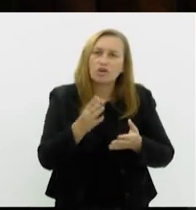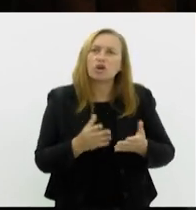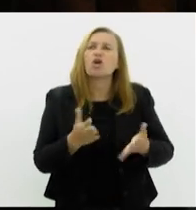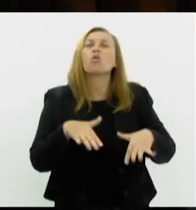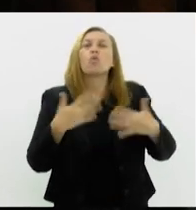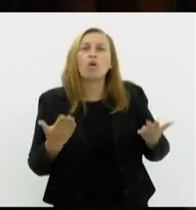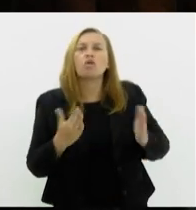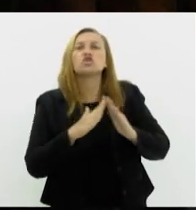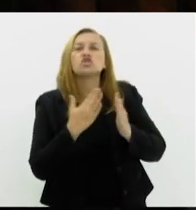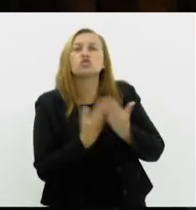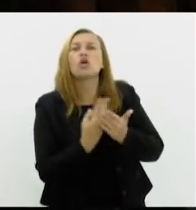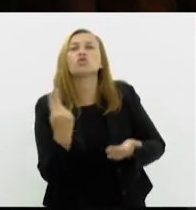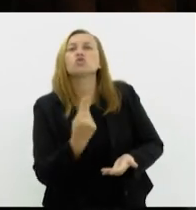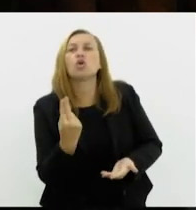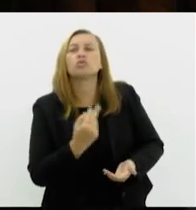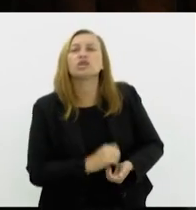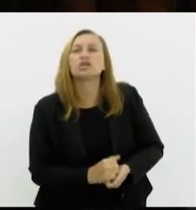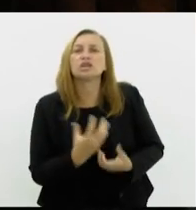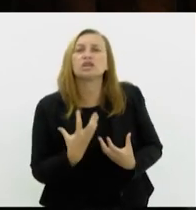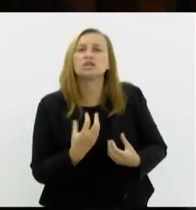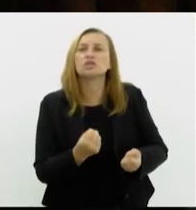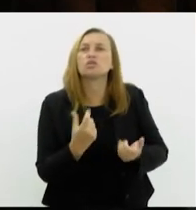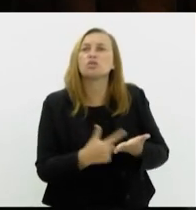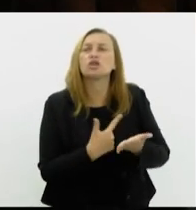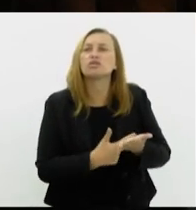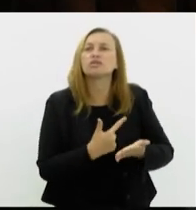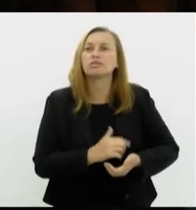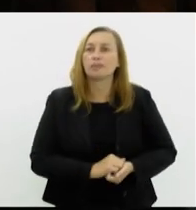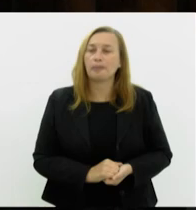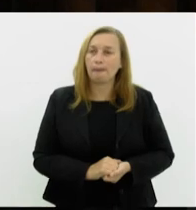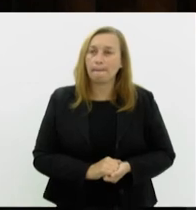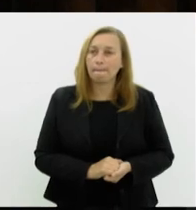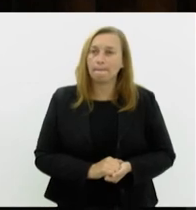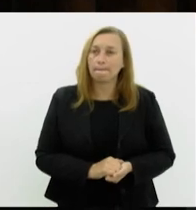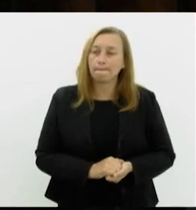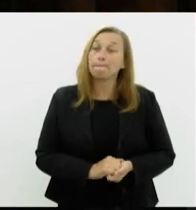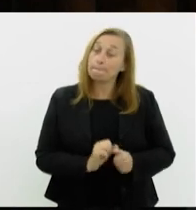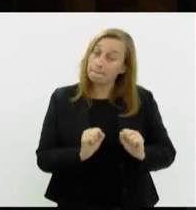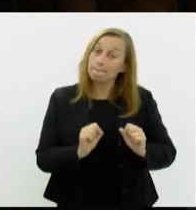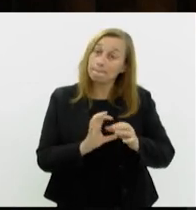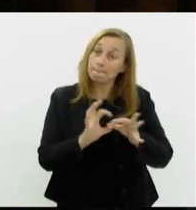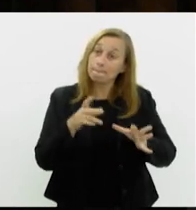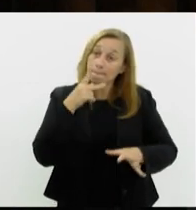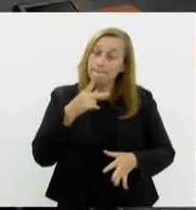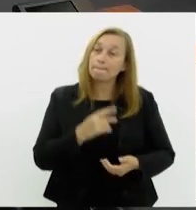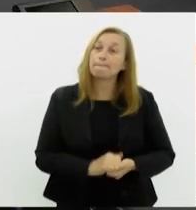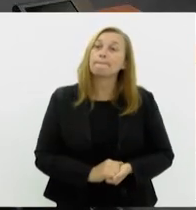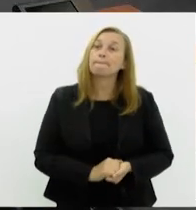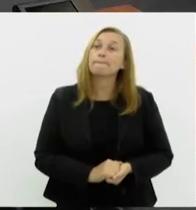escola do Rio de Janeiro adotou esse livro? Está aberto. Para concluir.